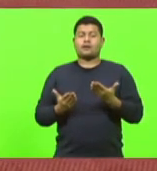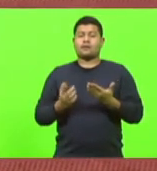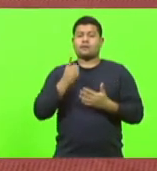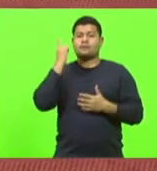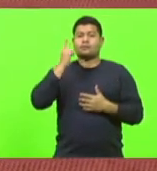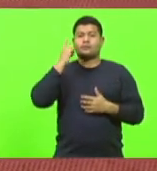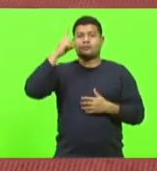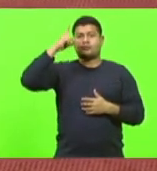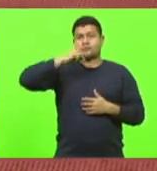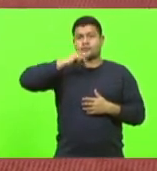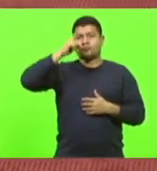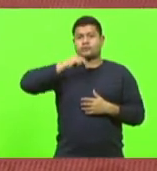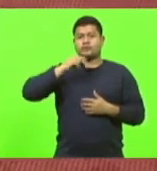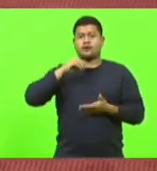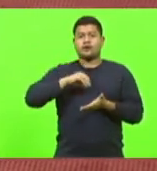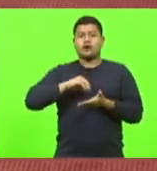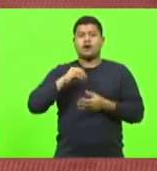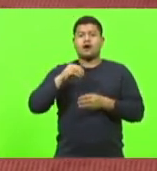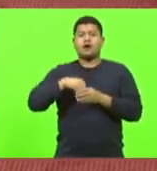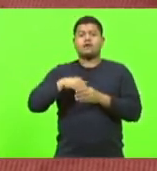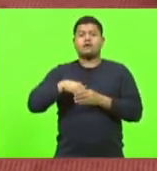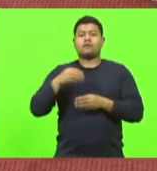Kennedy Nunes e